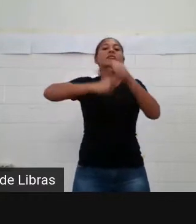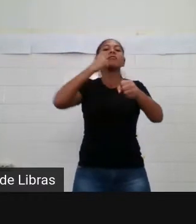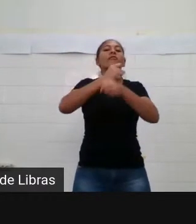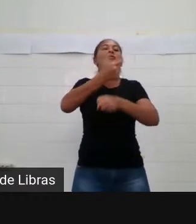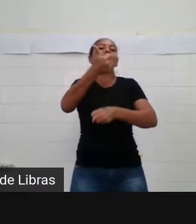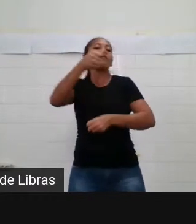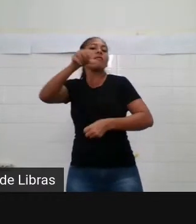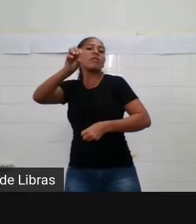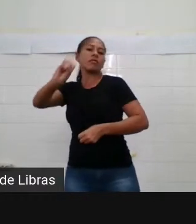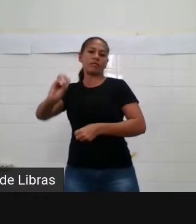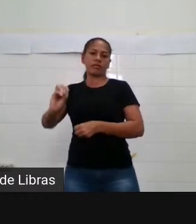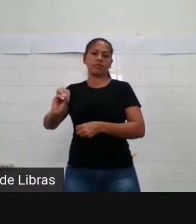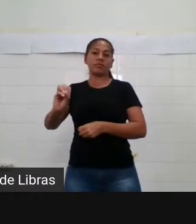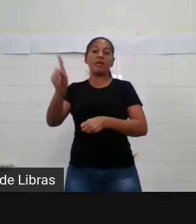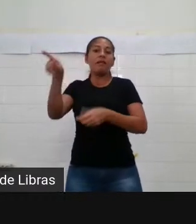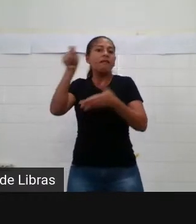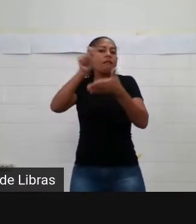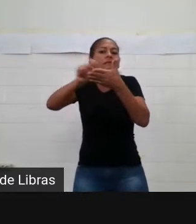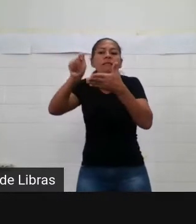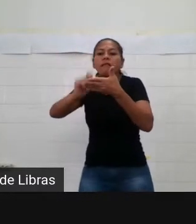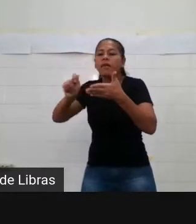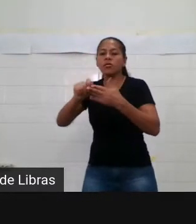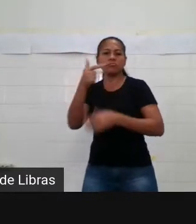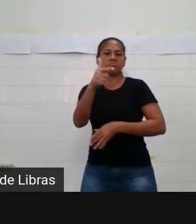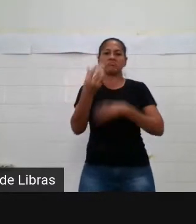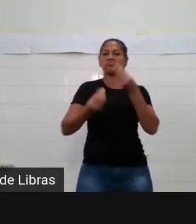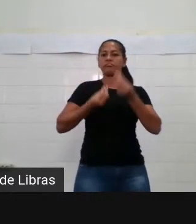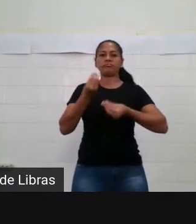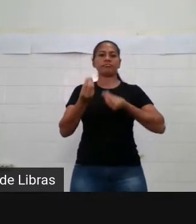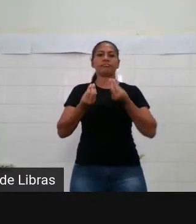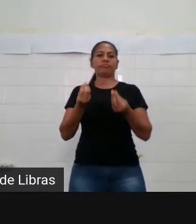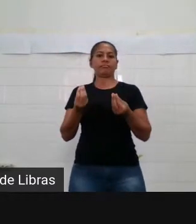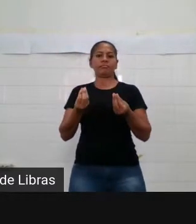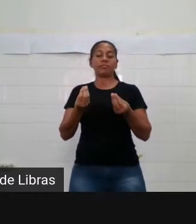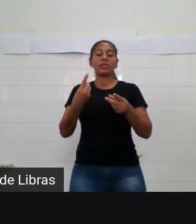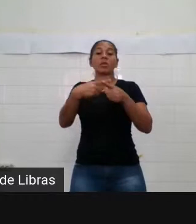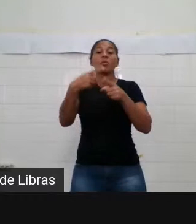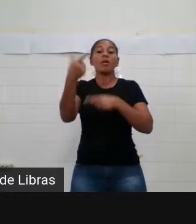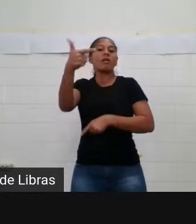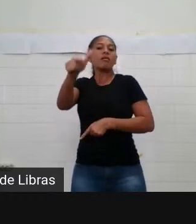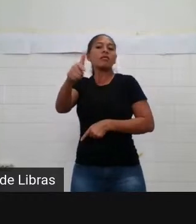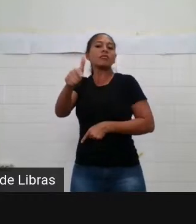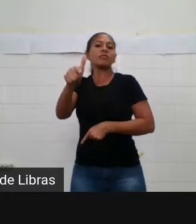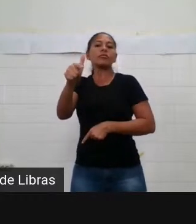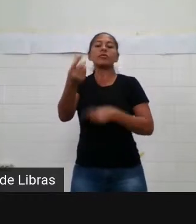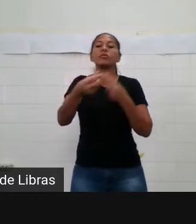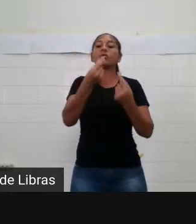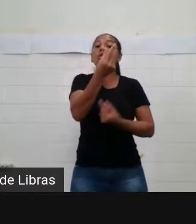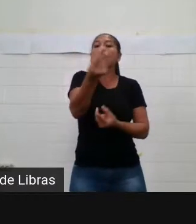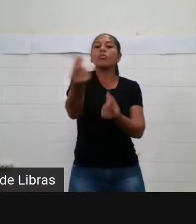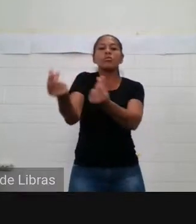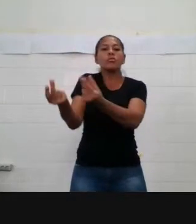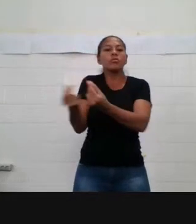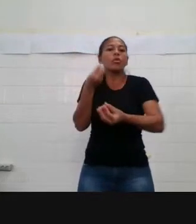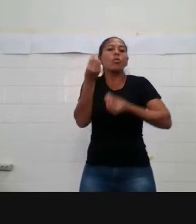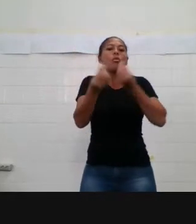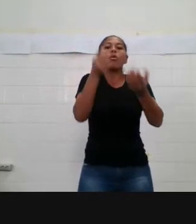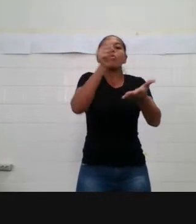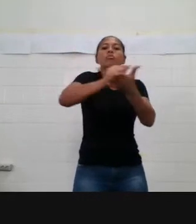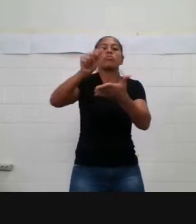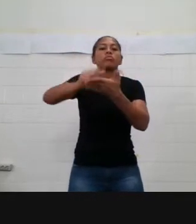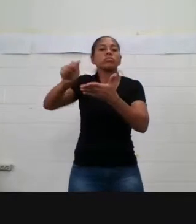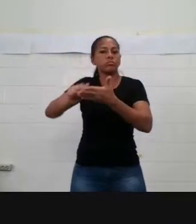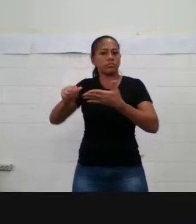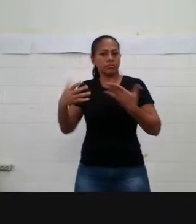escreveu e não tinha como publicar, porque ela não tinha meios financeiros para publicar. Conceição um dia decide